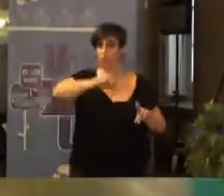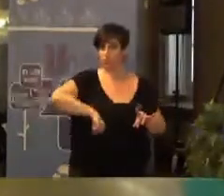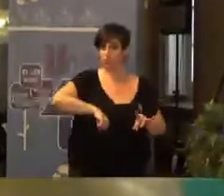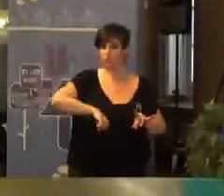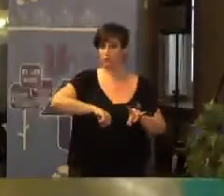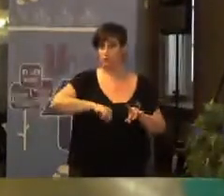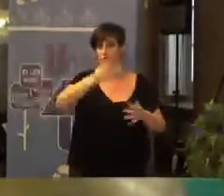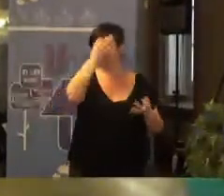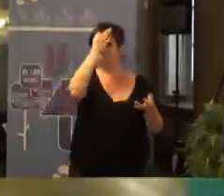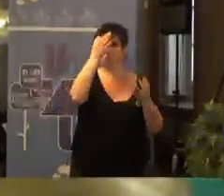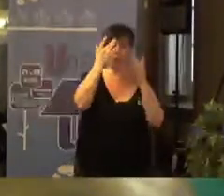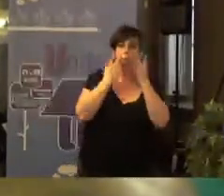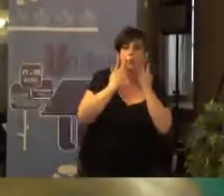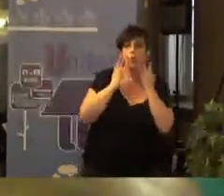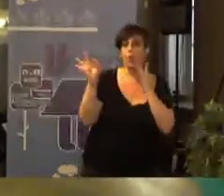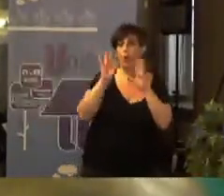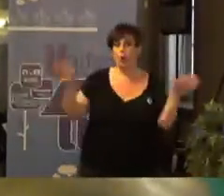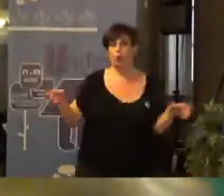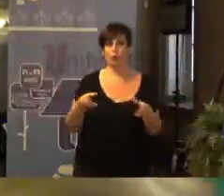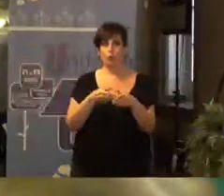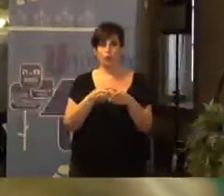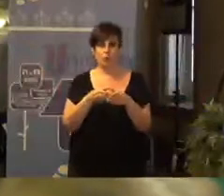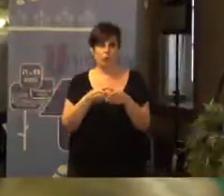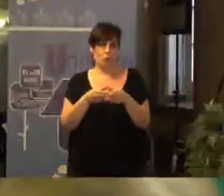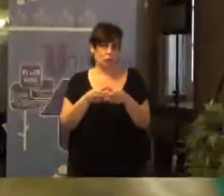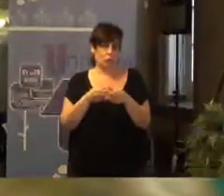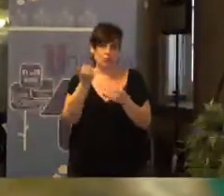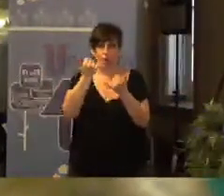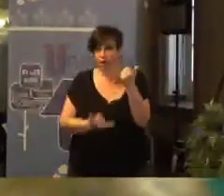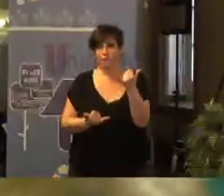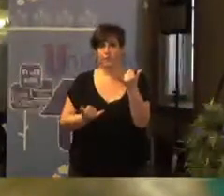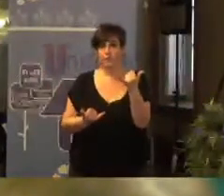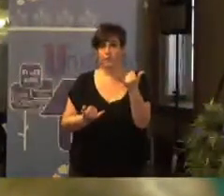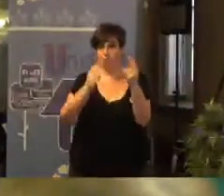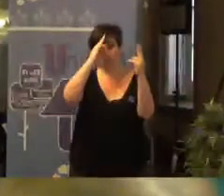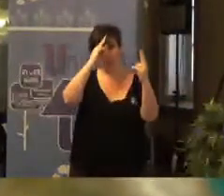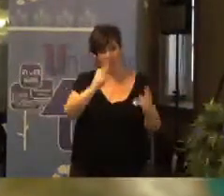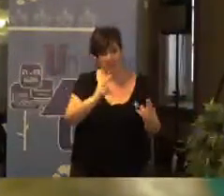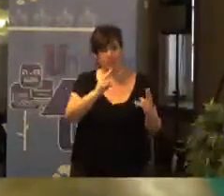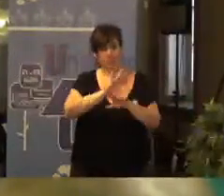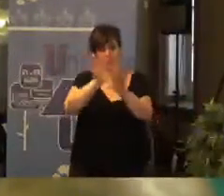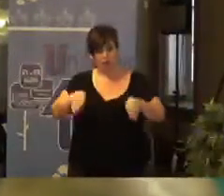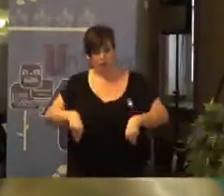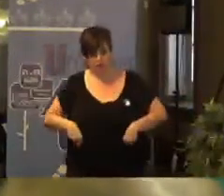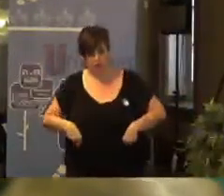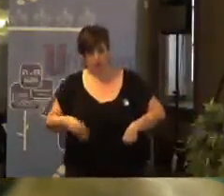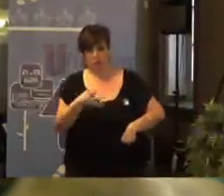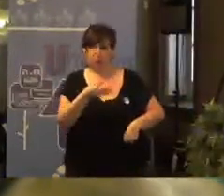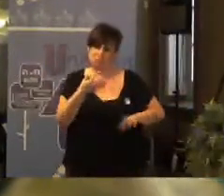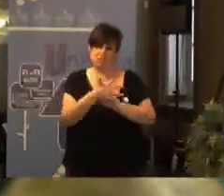ou sexa no sentido de que son forzas que asumen, respetan e, polo tanto,